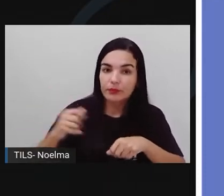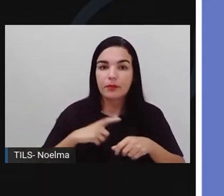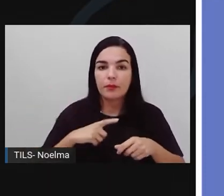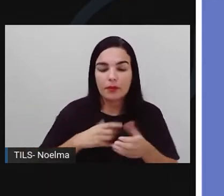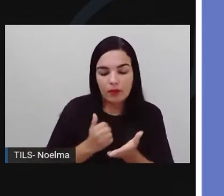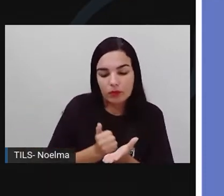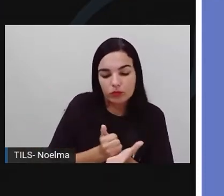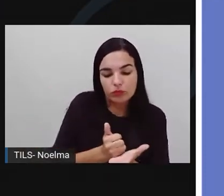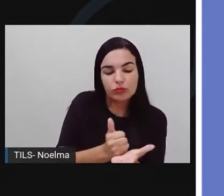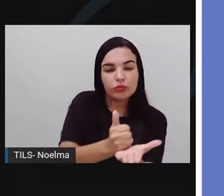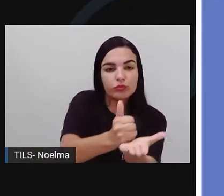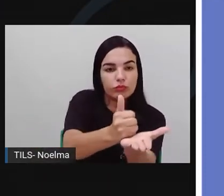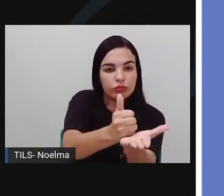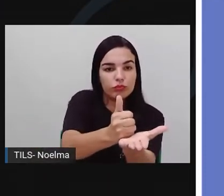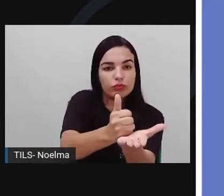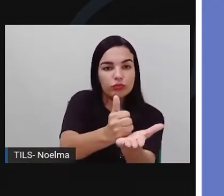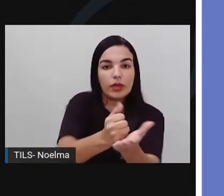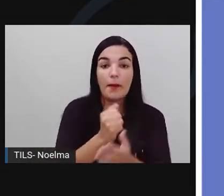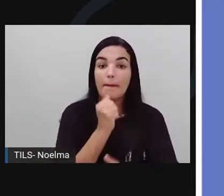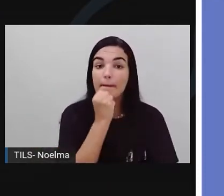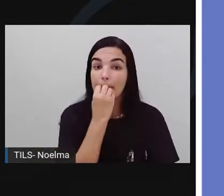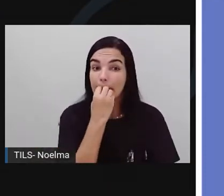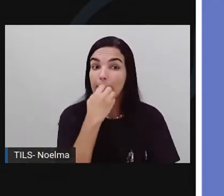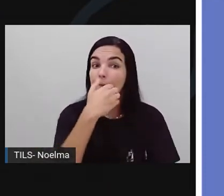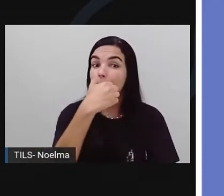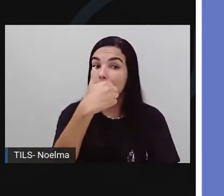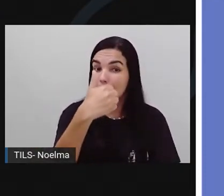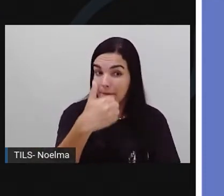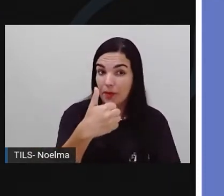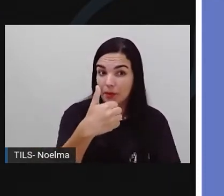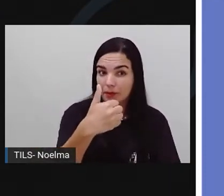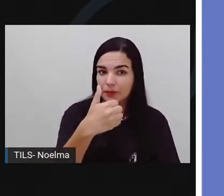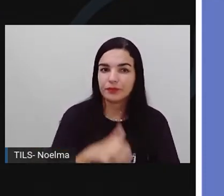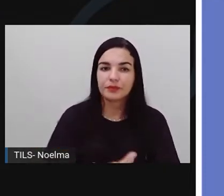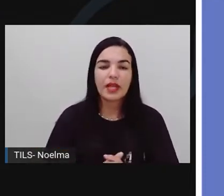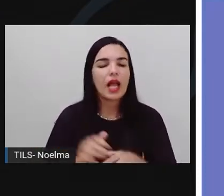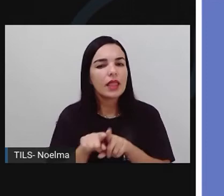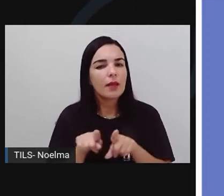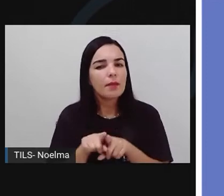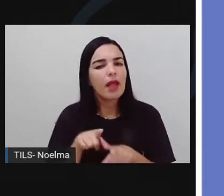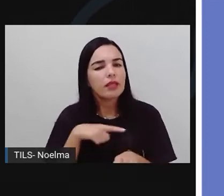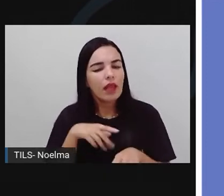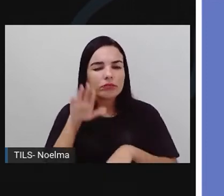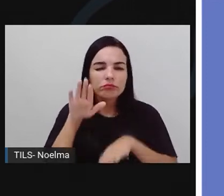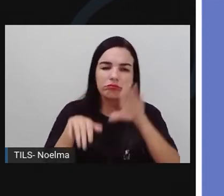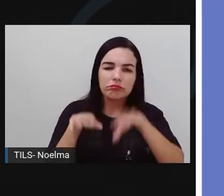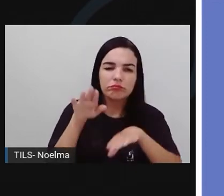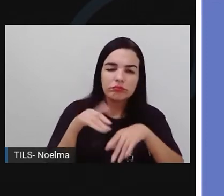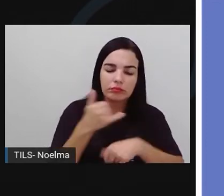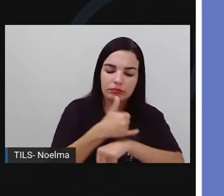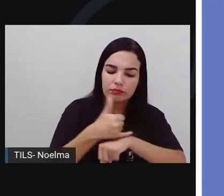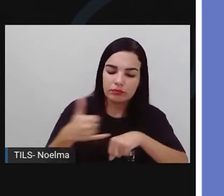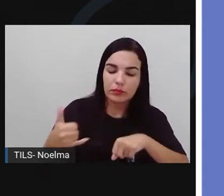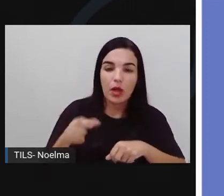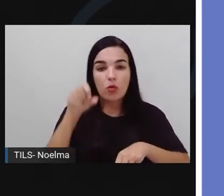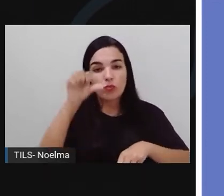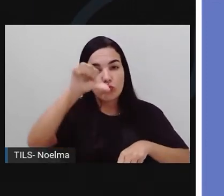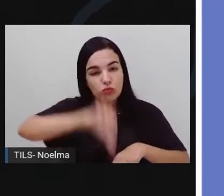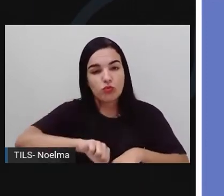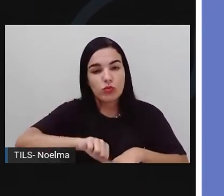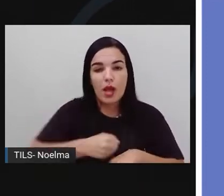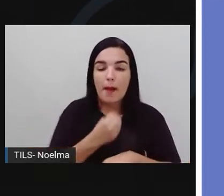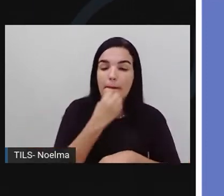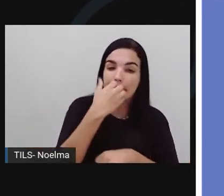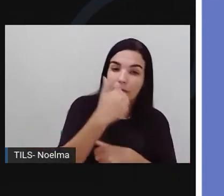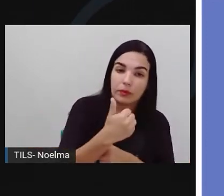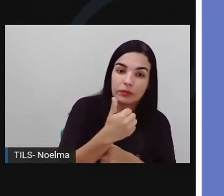muita facilidade, e por isso são chamados de condutores. Há bons condutores e maus condutores. Os maus